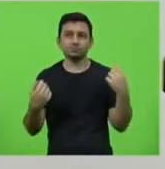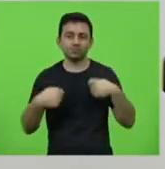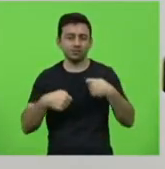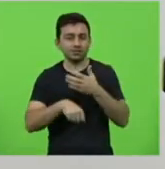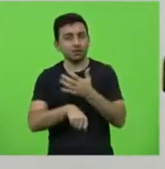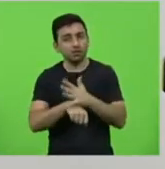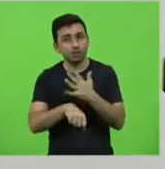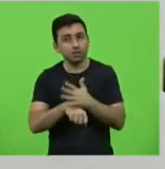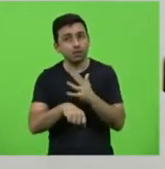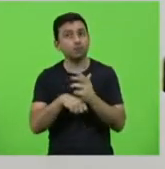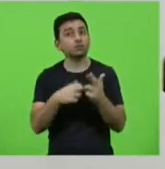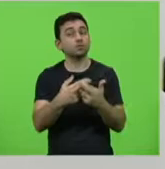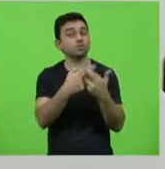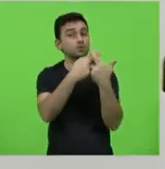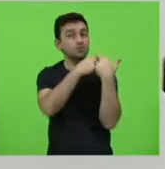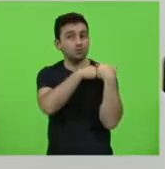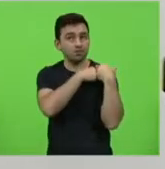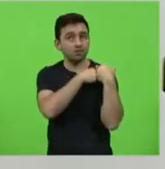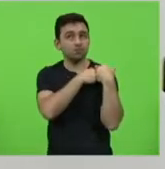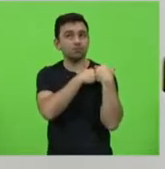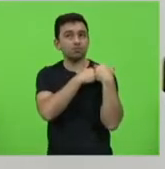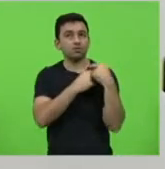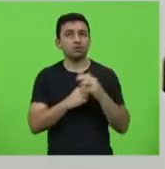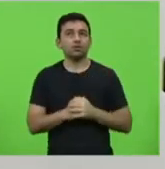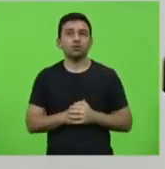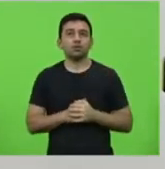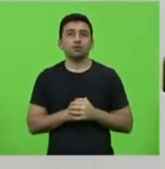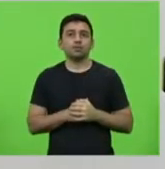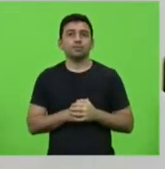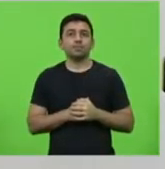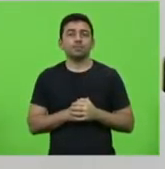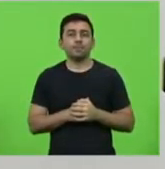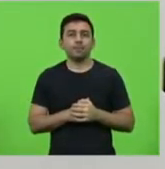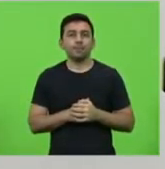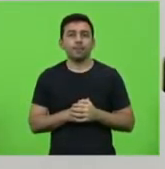treinamento, responsabilidade. Eu estou aqui para